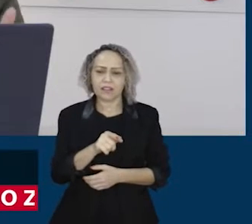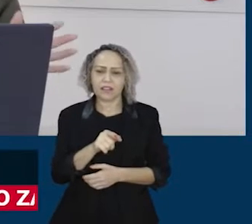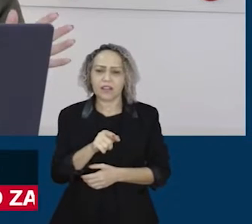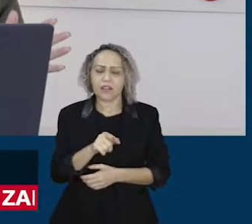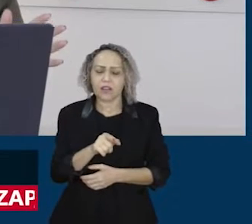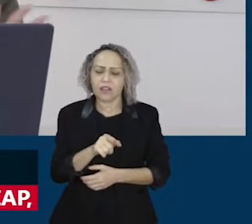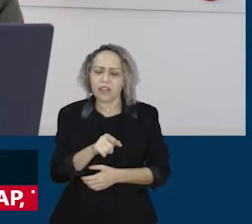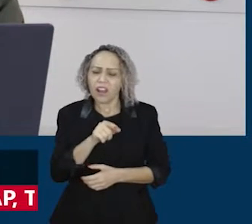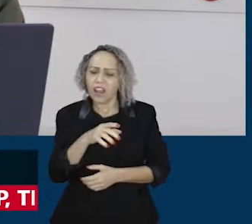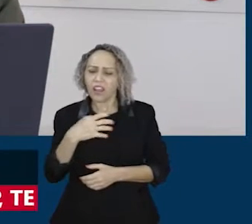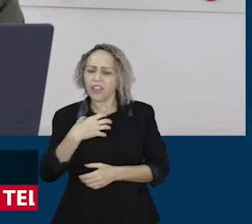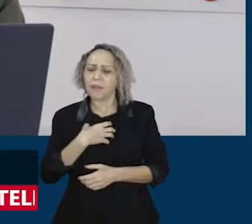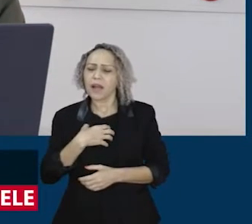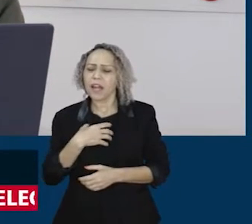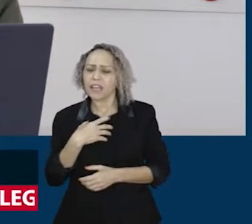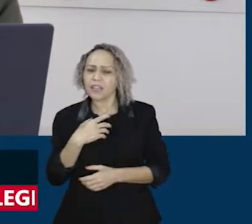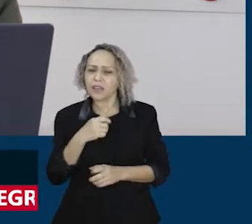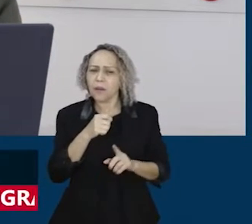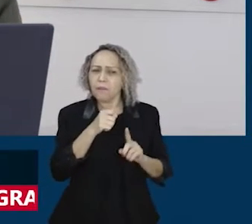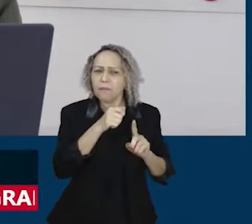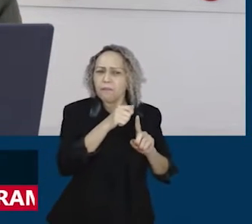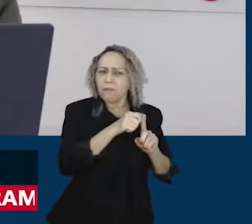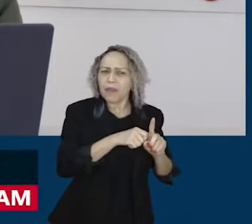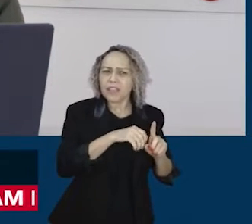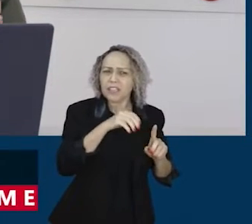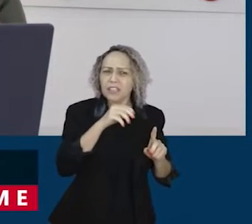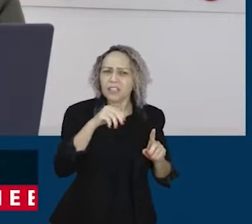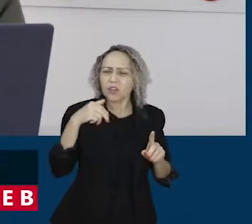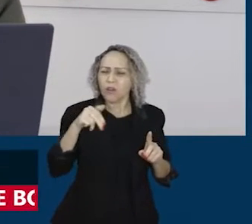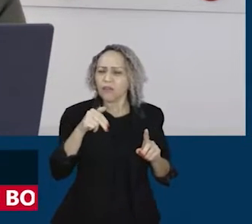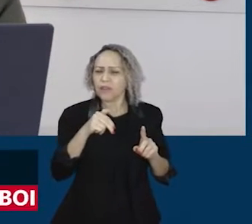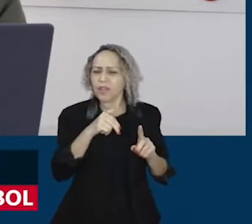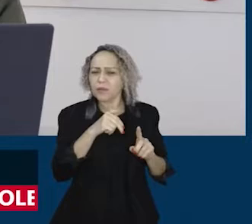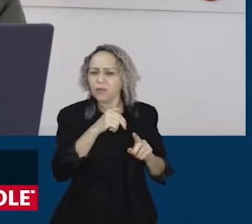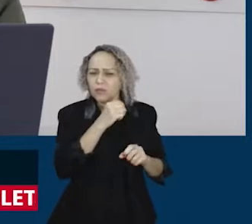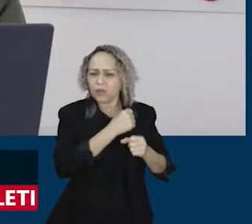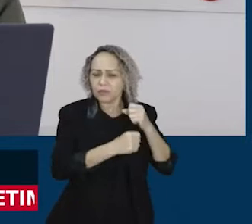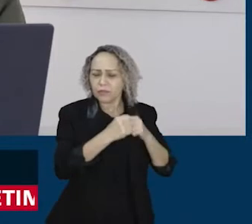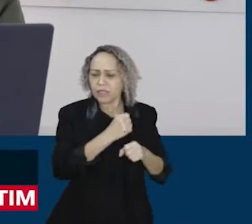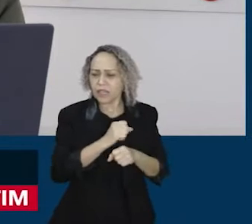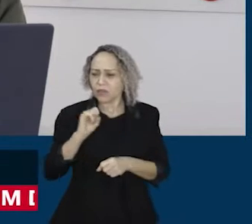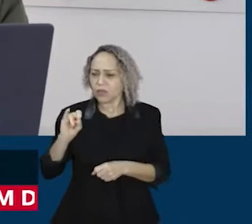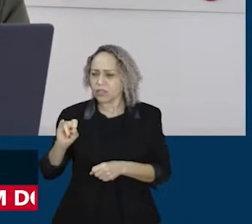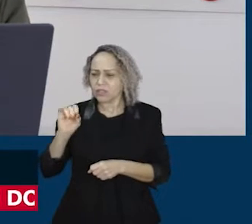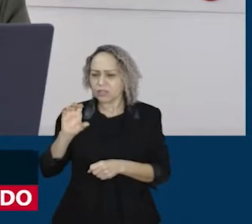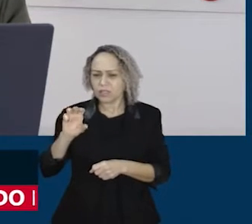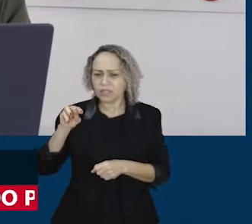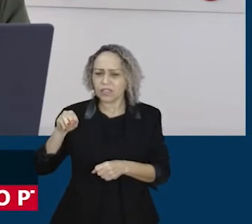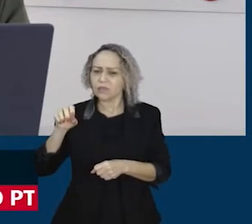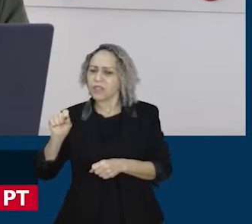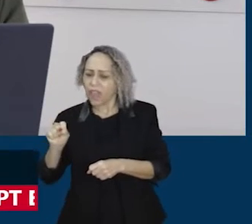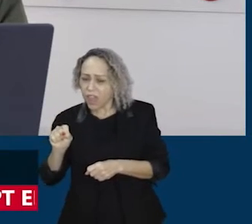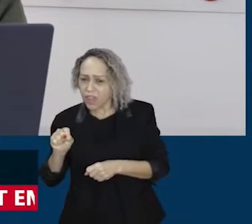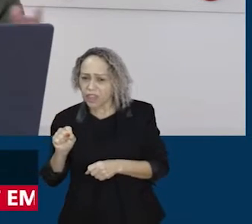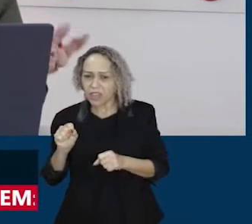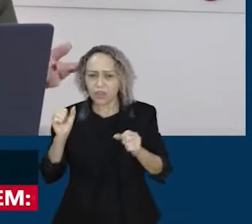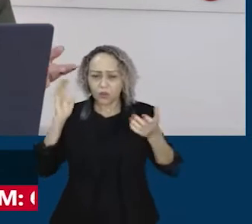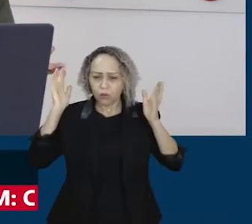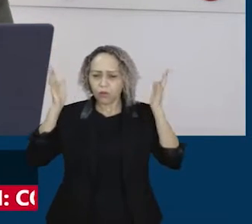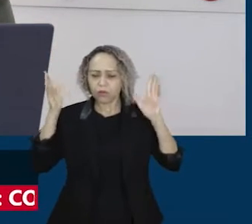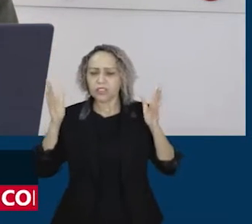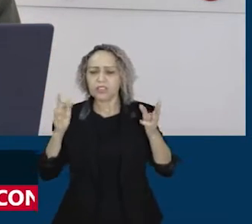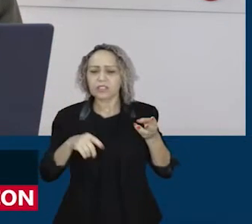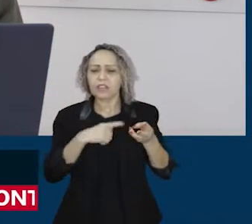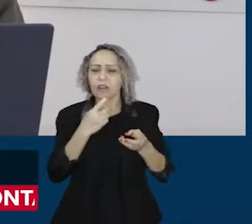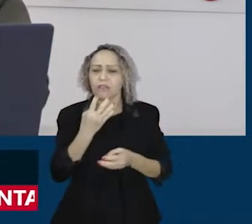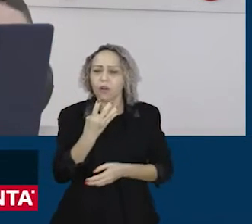desde novembro, se eu não me engano, do ano passado, o ICMS estava congelado, né? E o diesel estava custando R$4, hoje